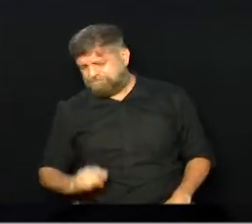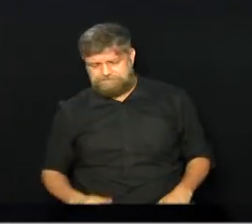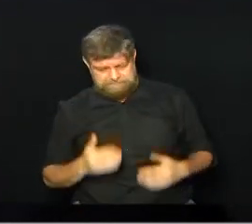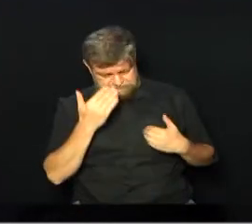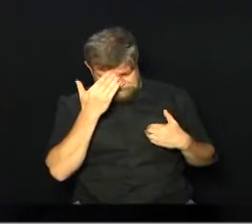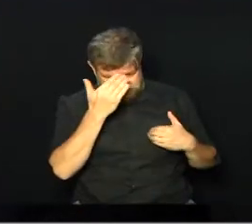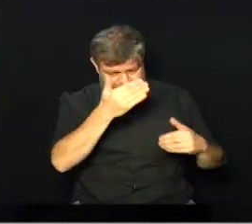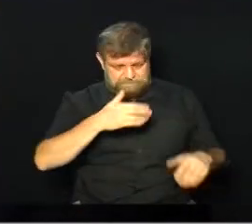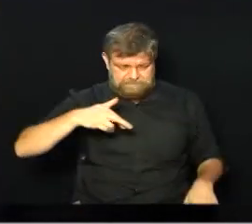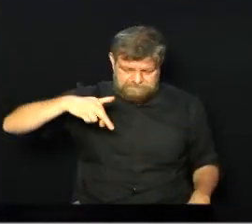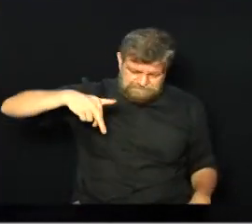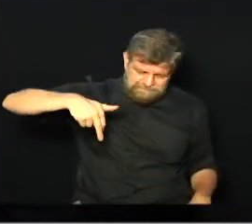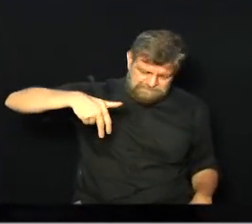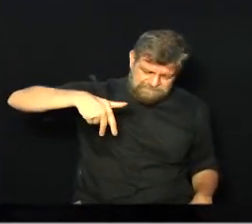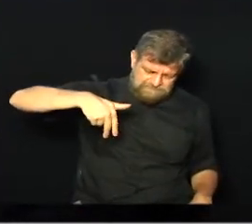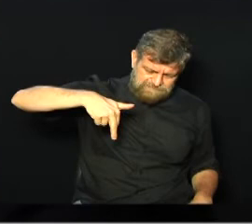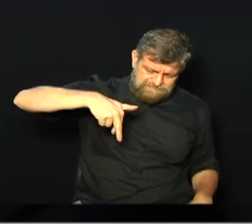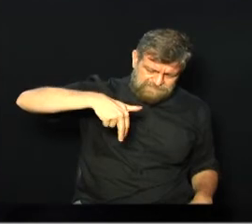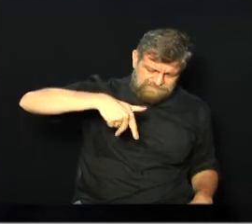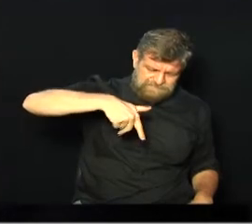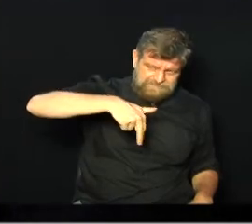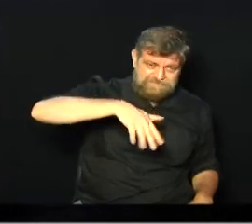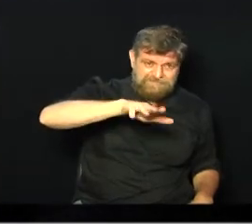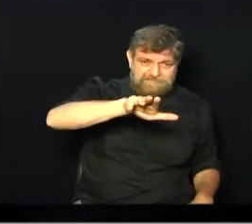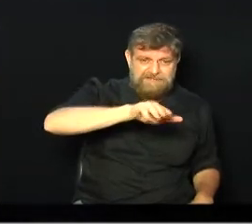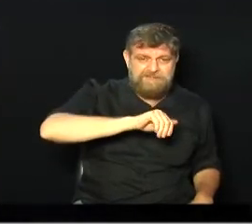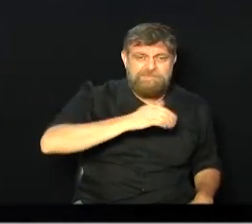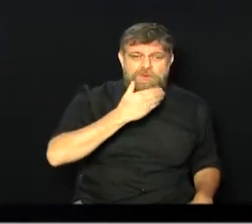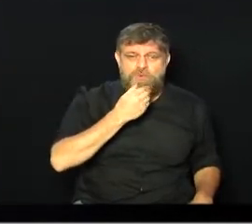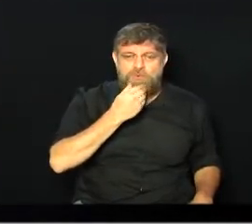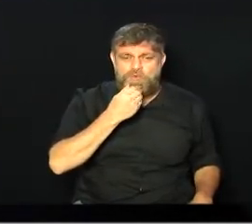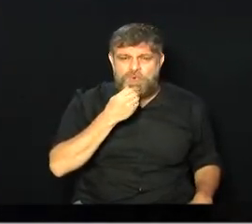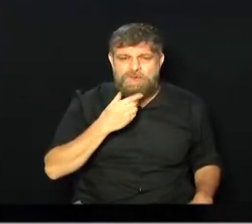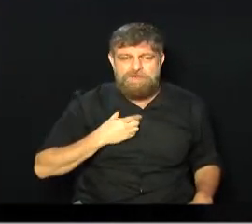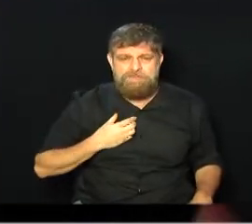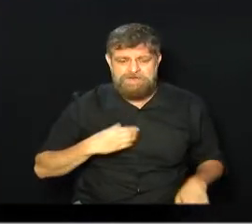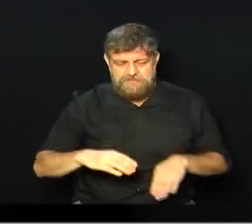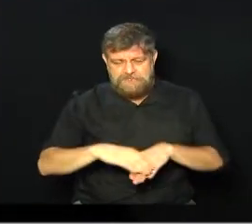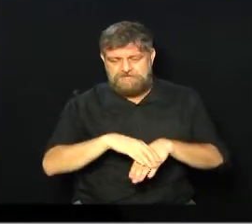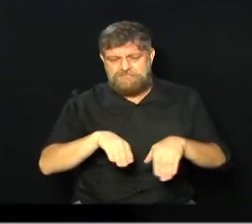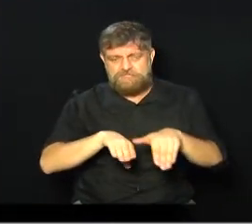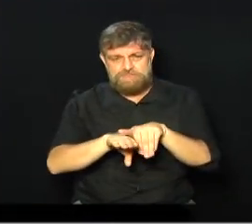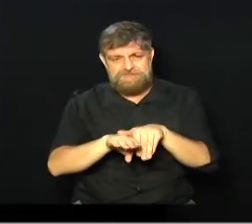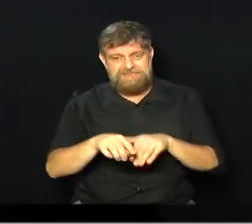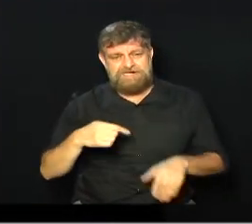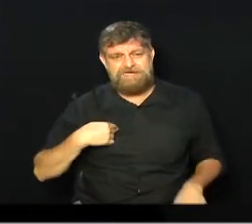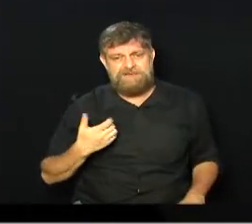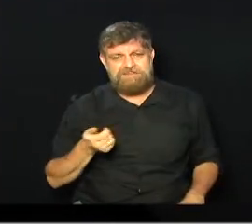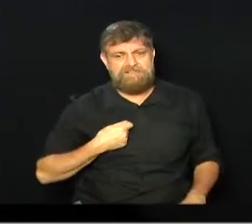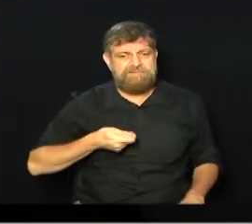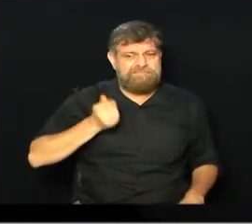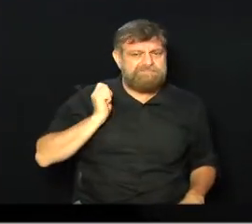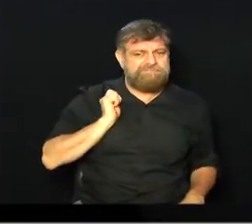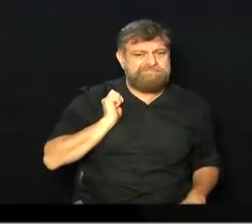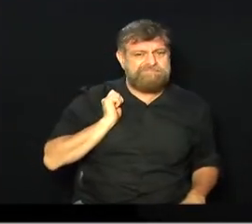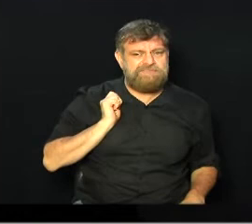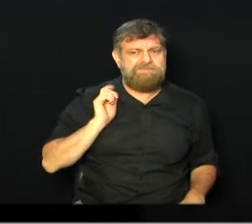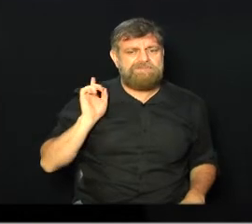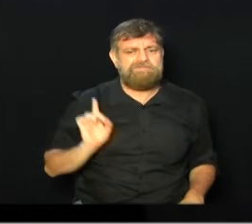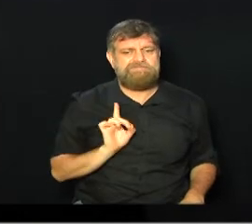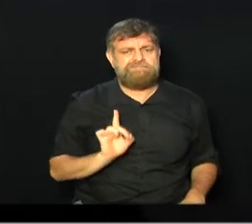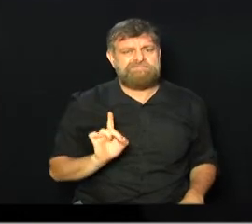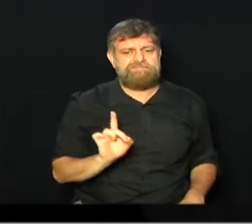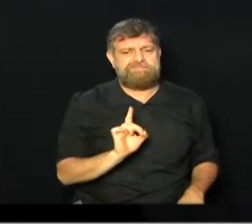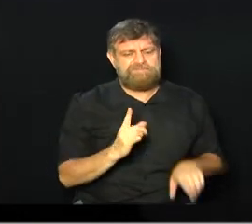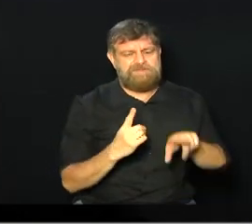desci, fui no roupeiro, falei assim, pega todas as minhas chuteiras, todas as minhas coisas que eu quero, eu vou embora. Não dá mais